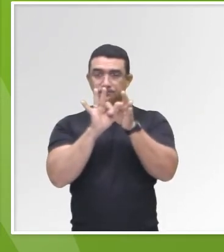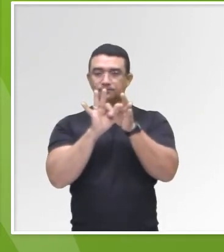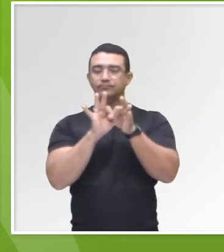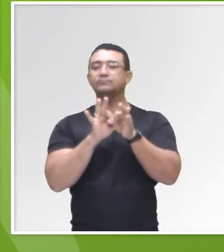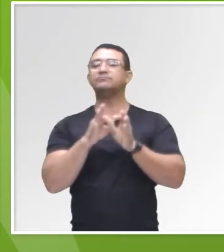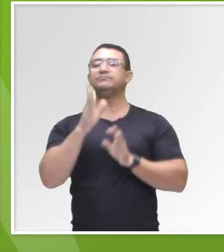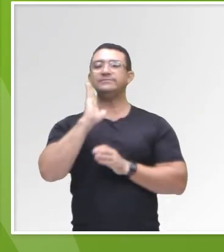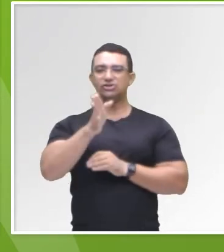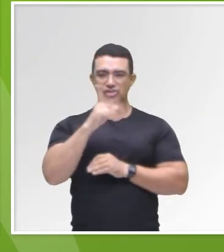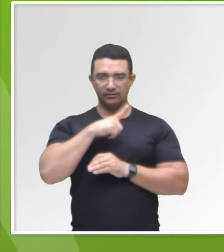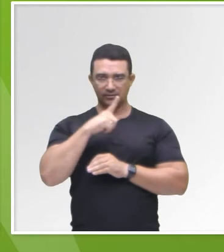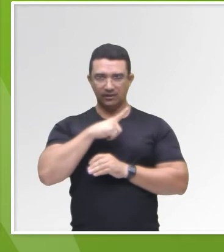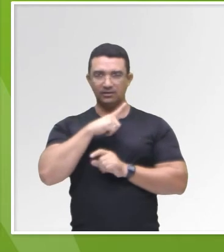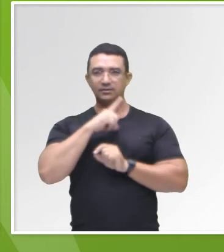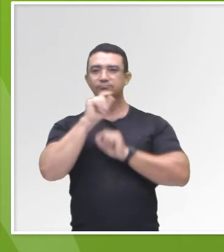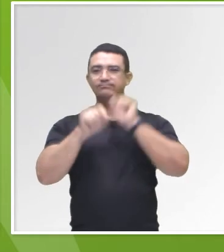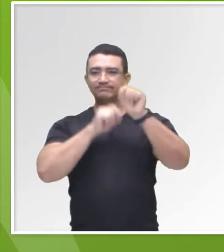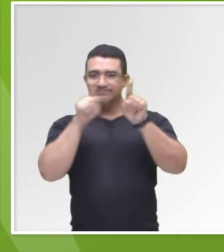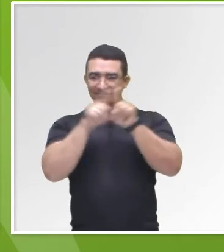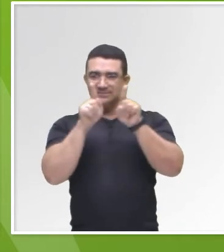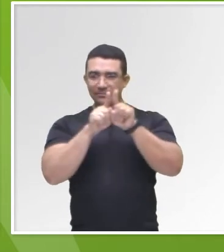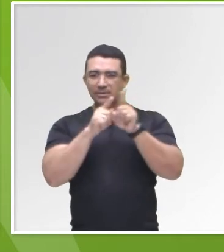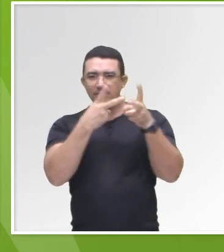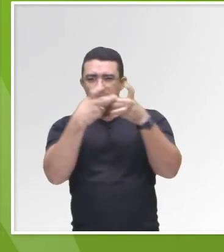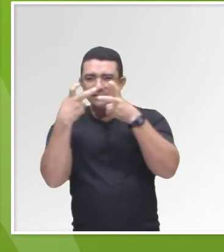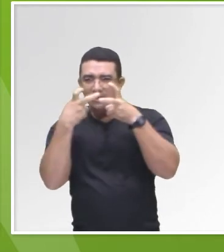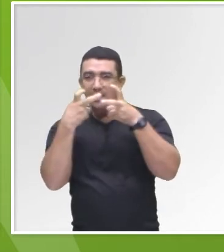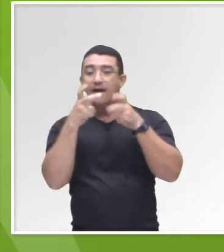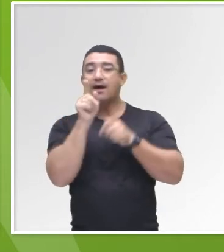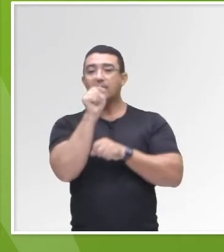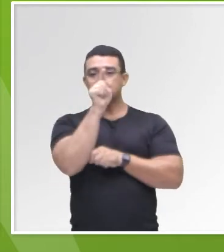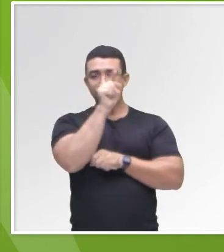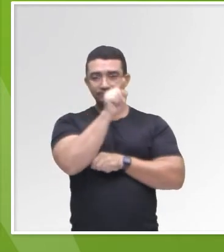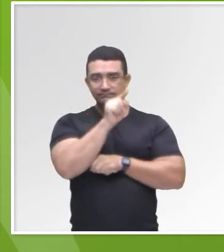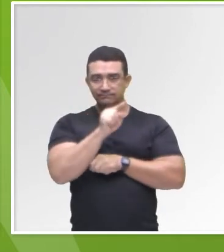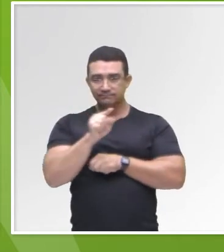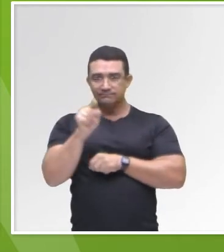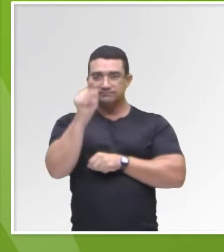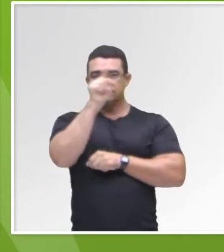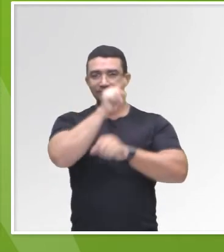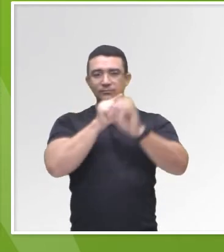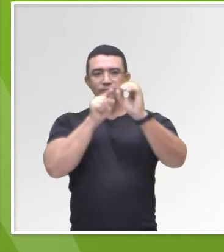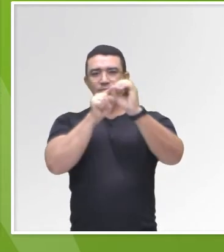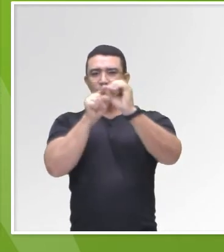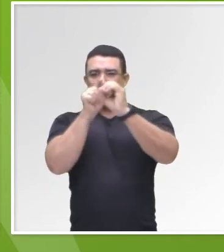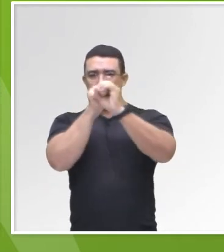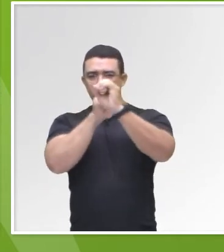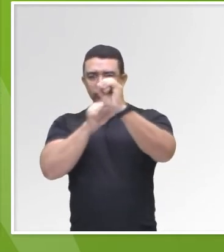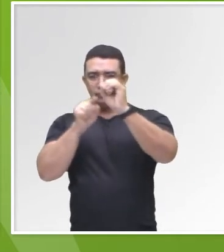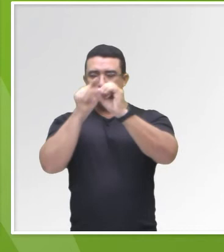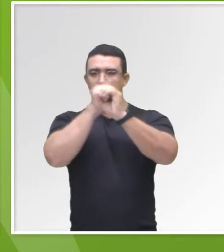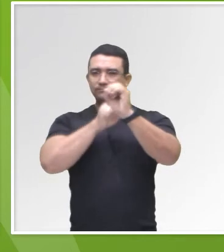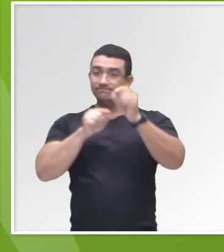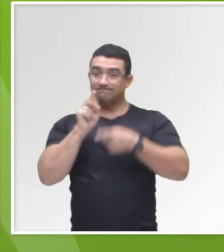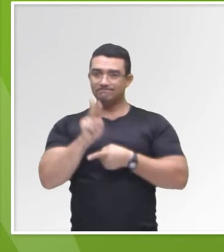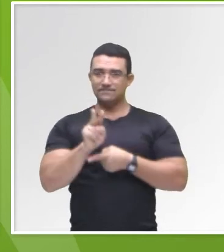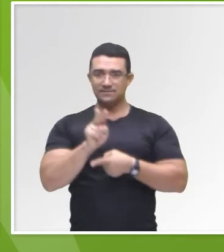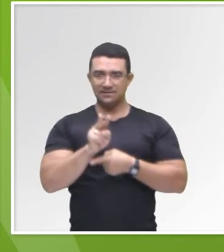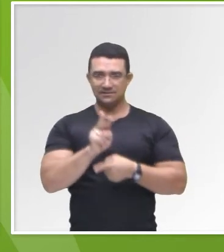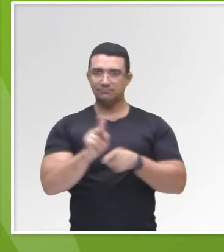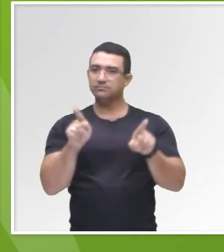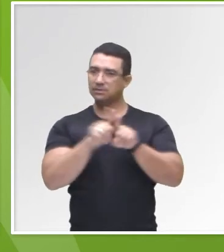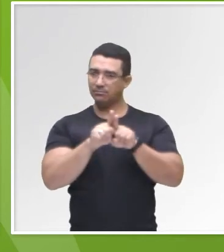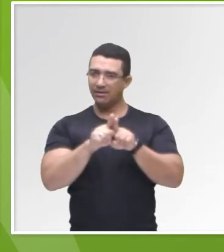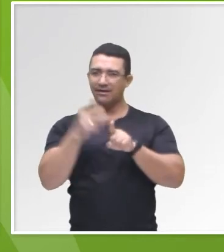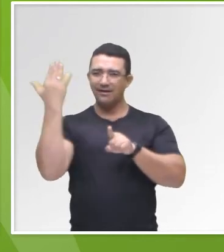tem a recomposição da carioteca, né? Aquela membrana que se desfez, ela vai voltar a